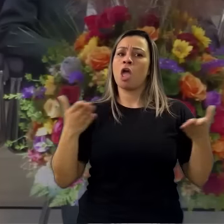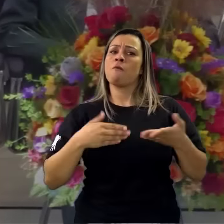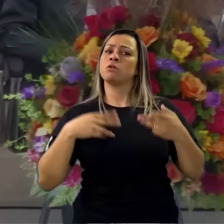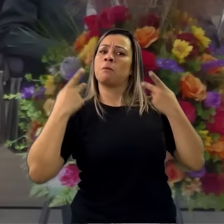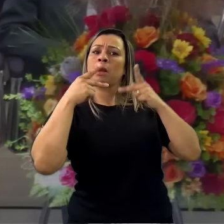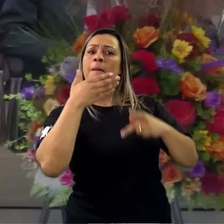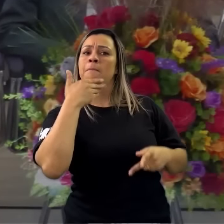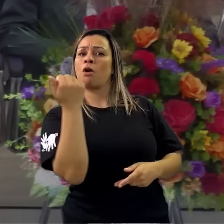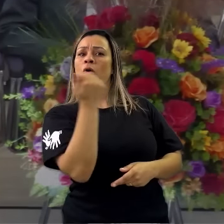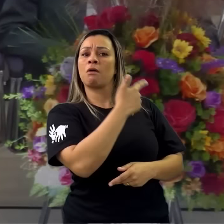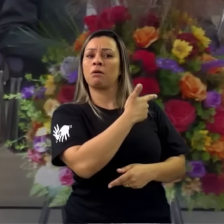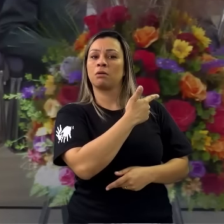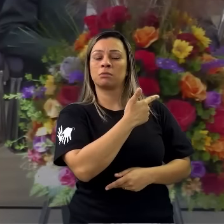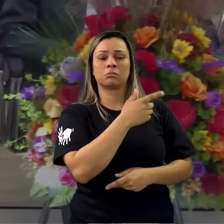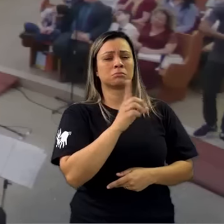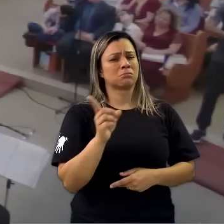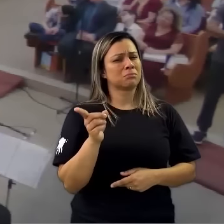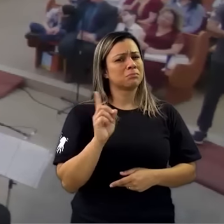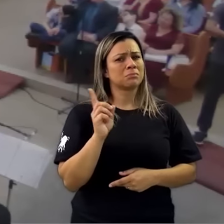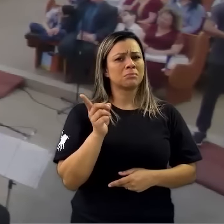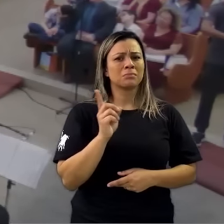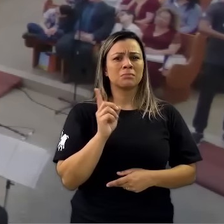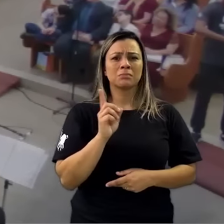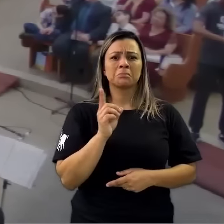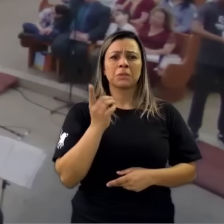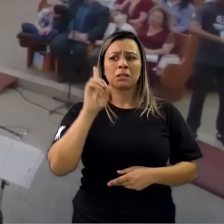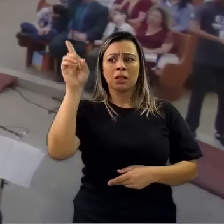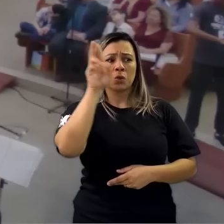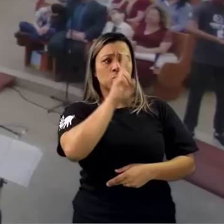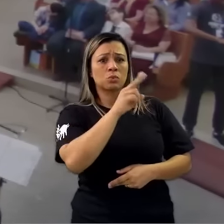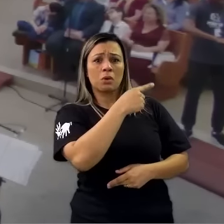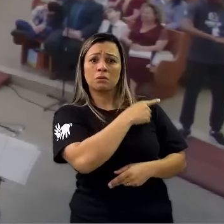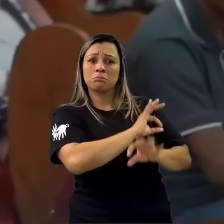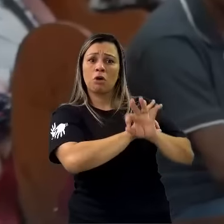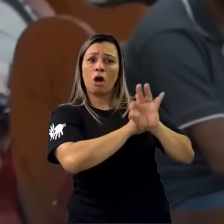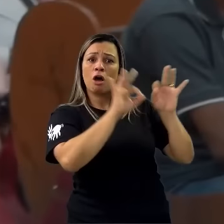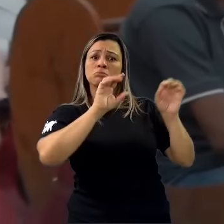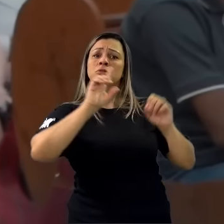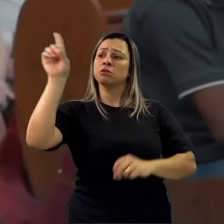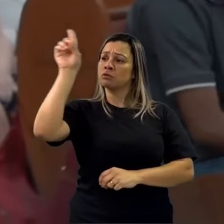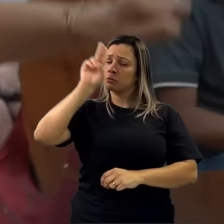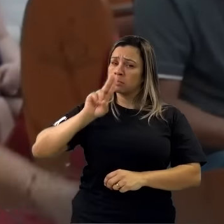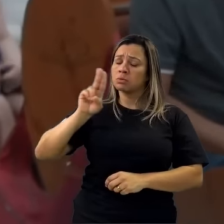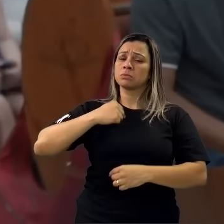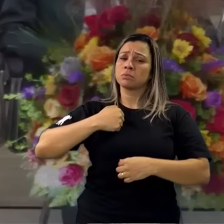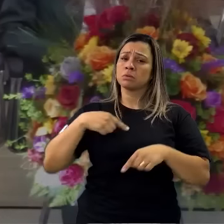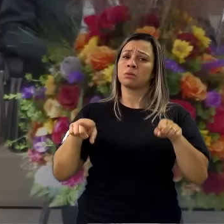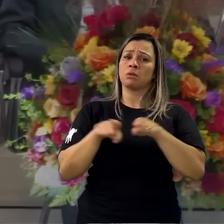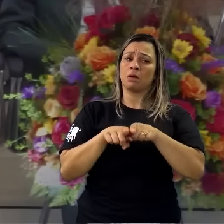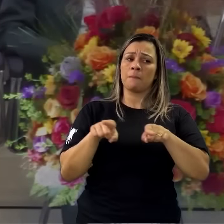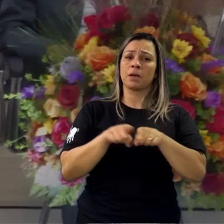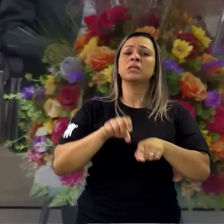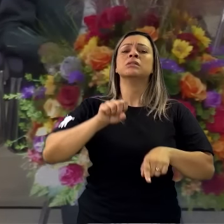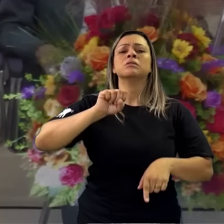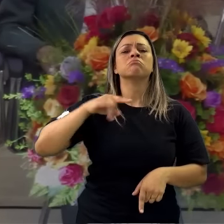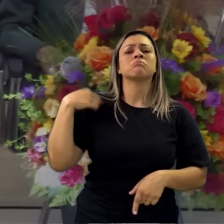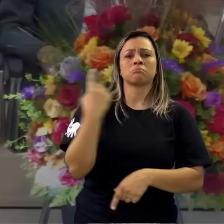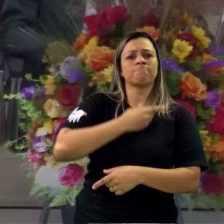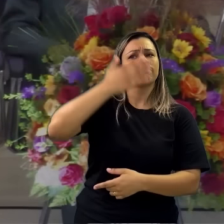usar ela é com a porção dela glórias ao nome de Jesus se todos nós entendessemos isso tinha menos inveja